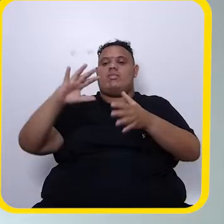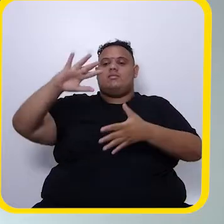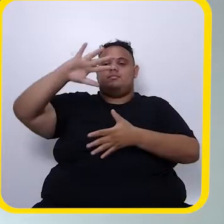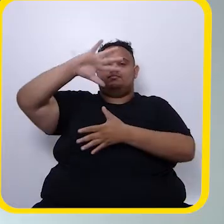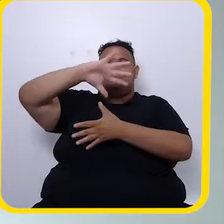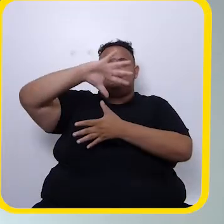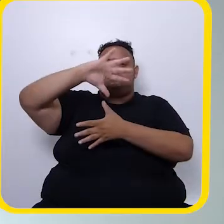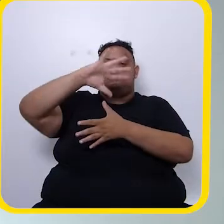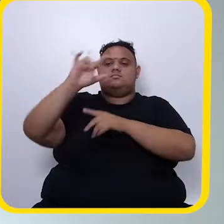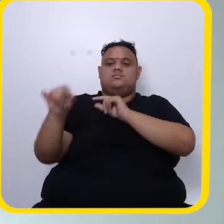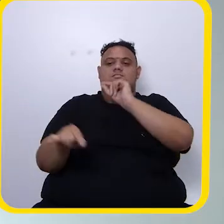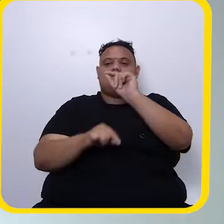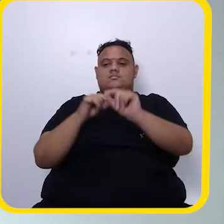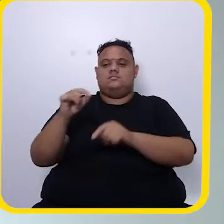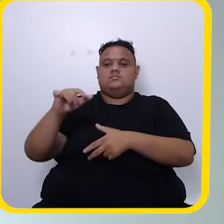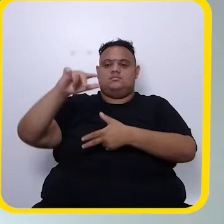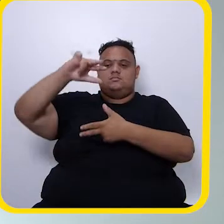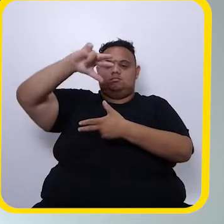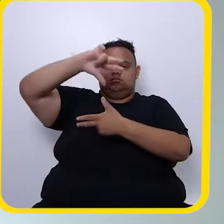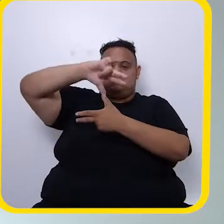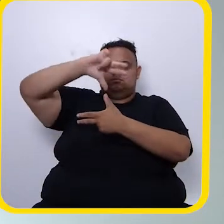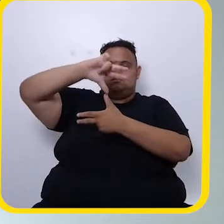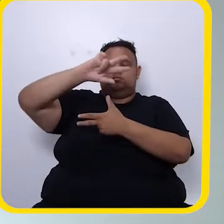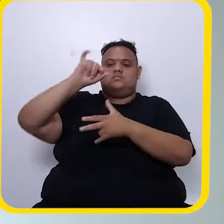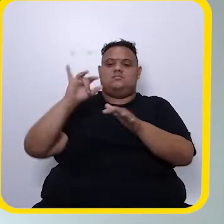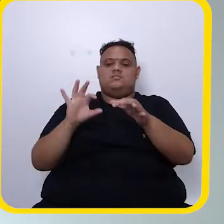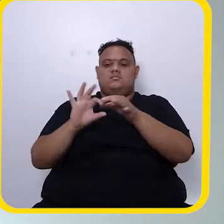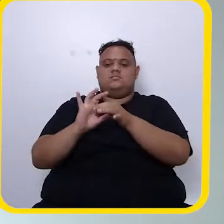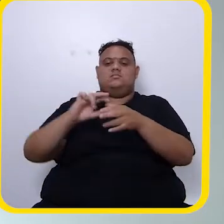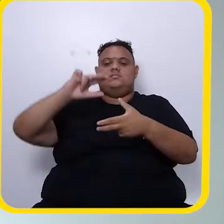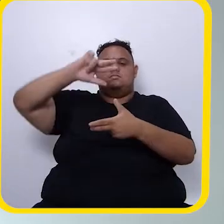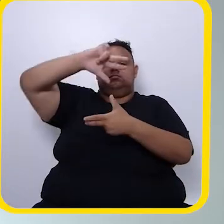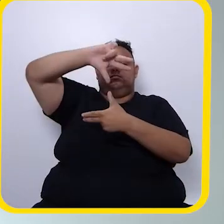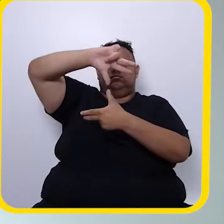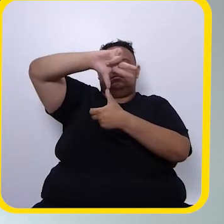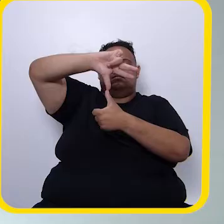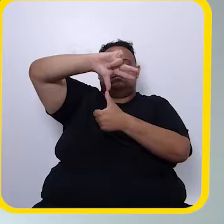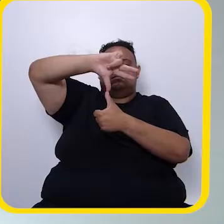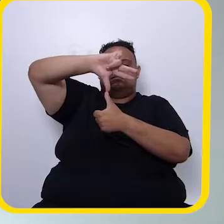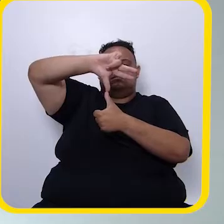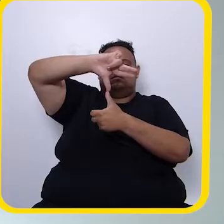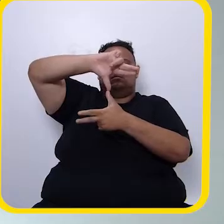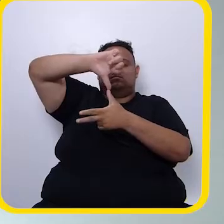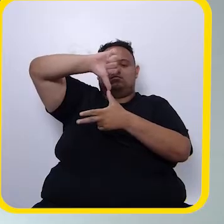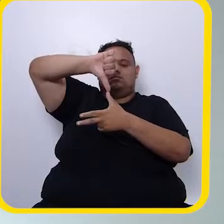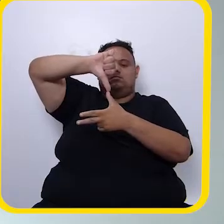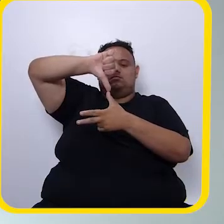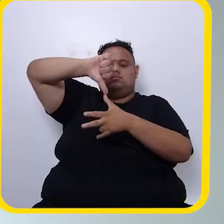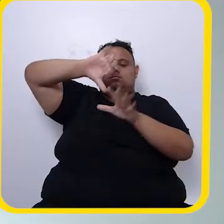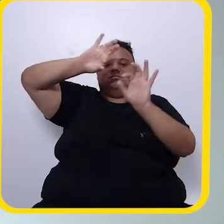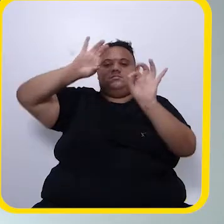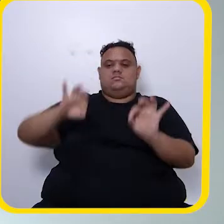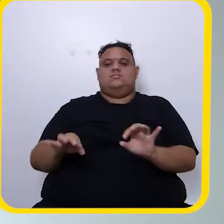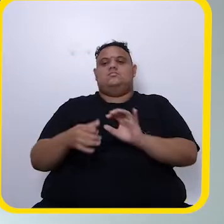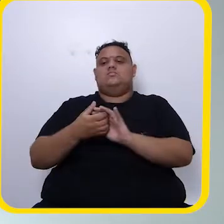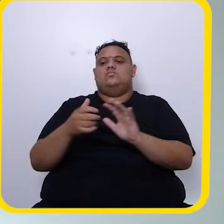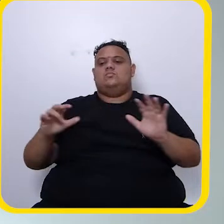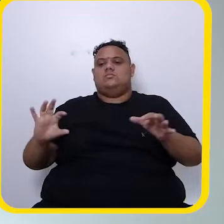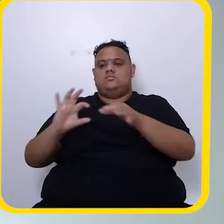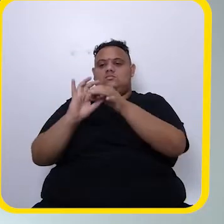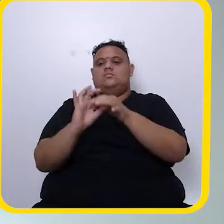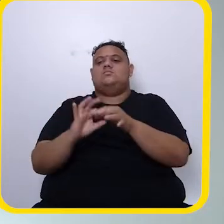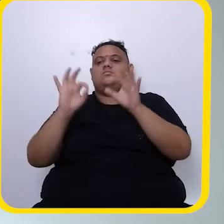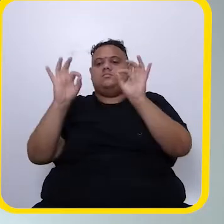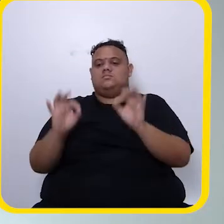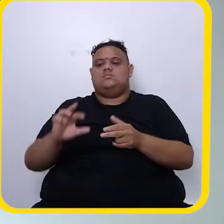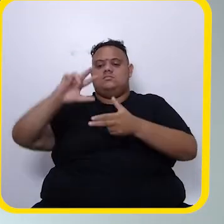partes continentais, que no caso a América Central vai conectar a América do Norte à América do Sul. Então, é uma estreita